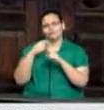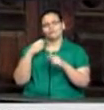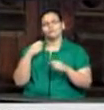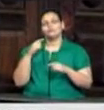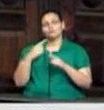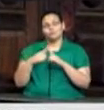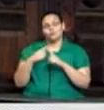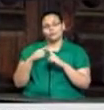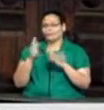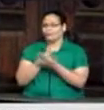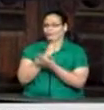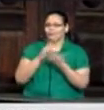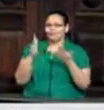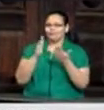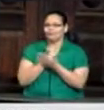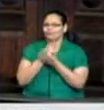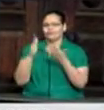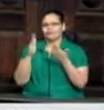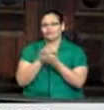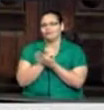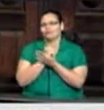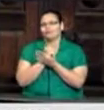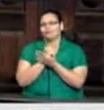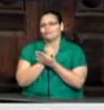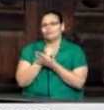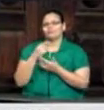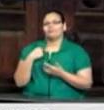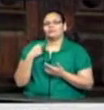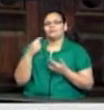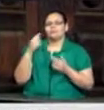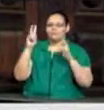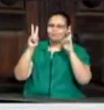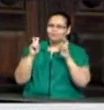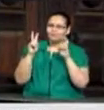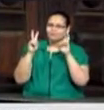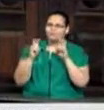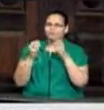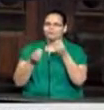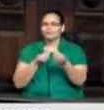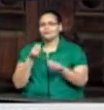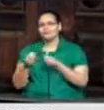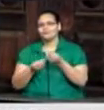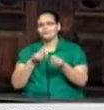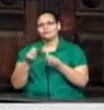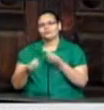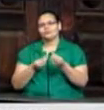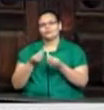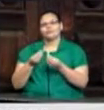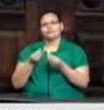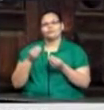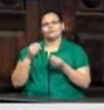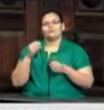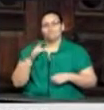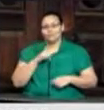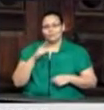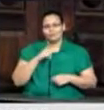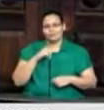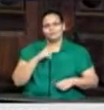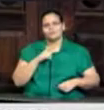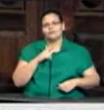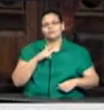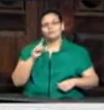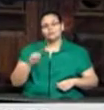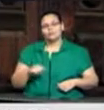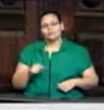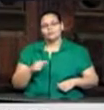porque muitos retrataram o tema como algo que tem a sua orientação no